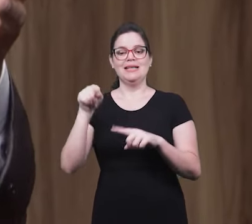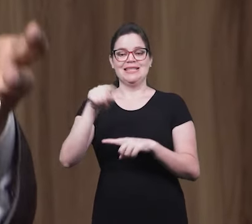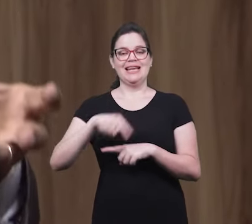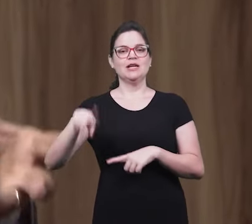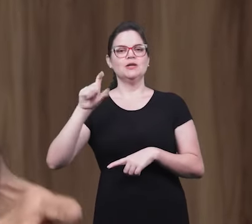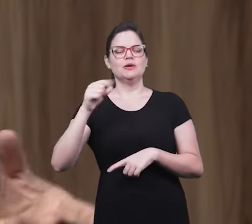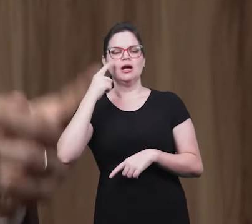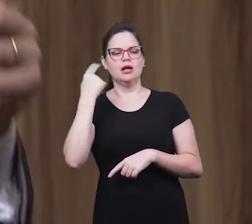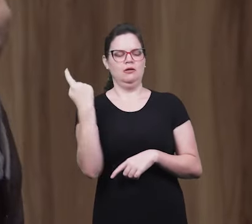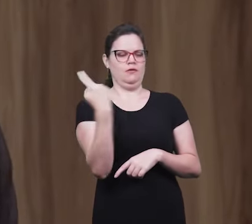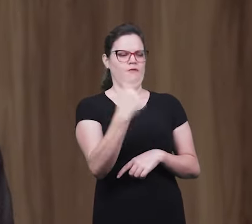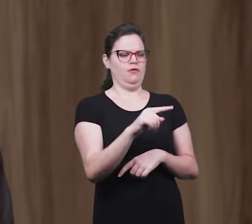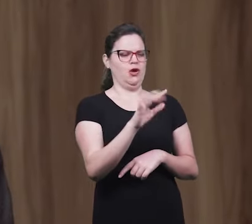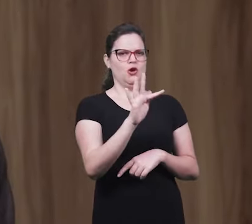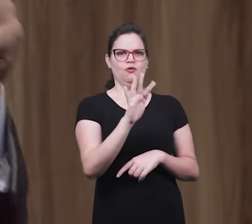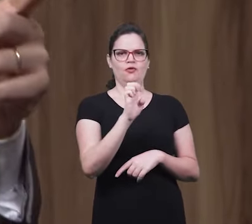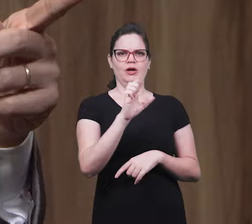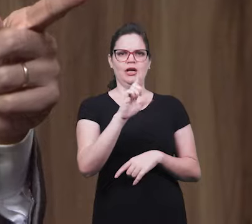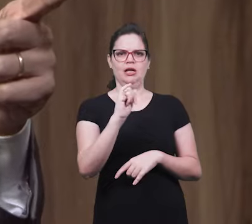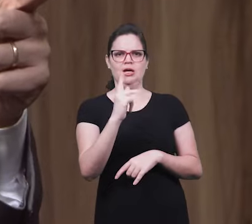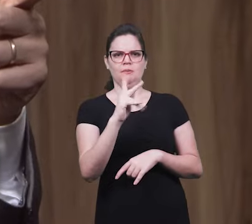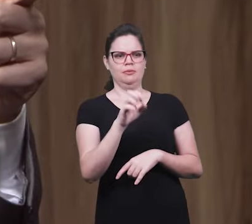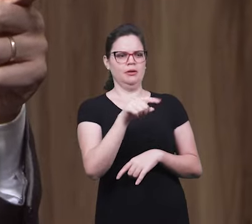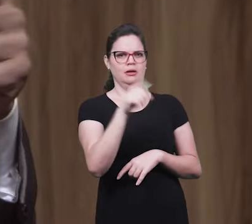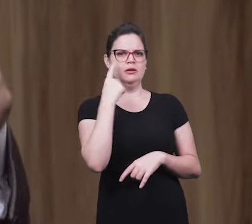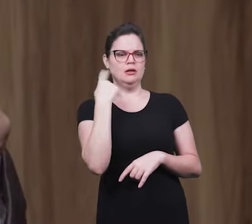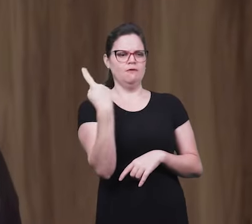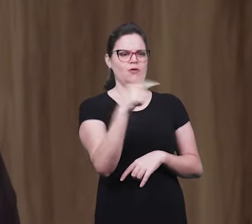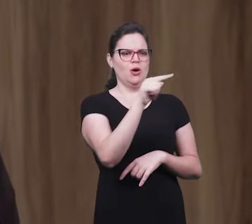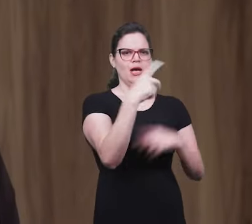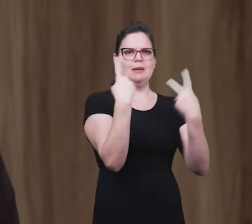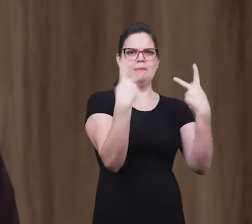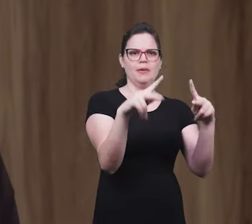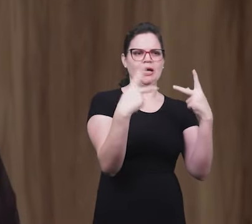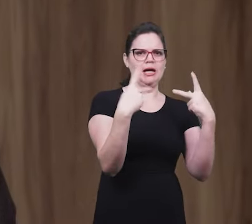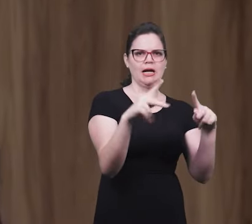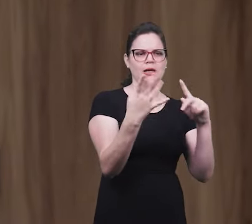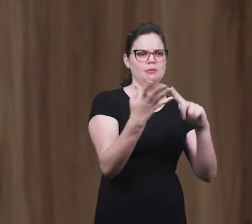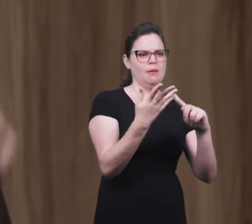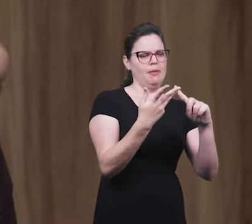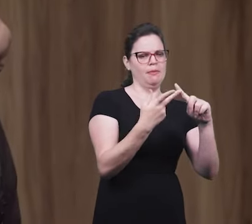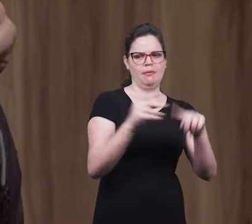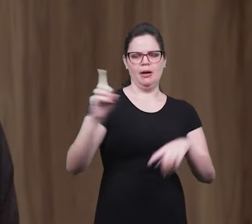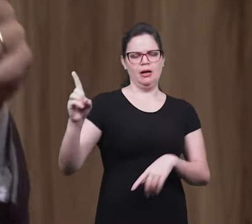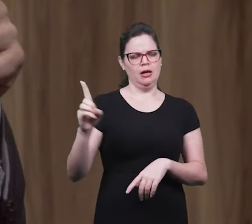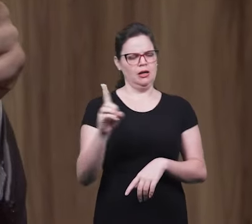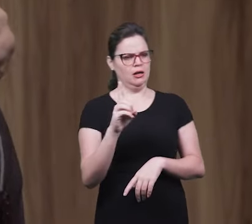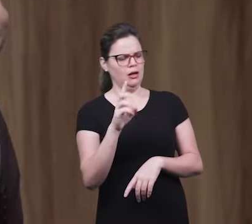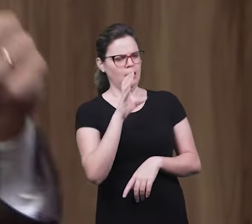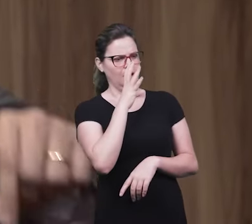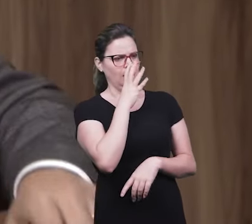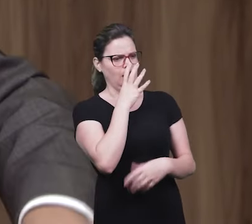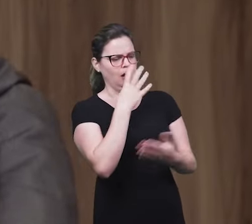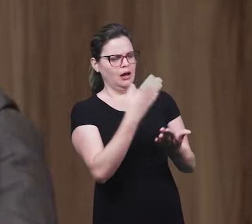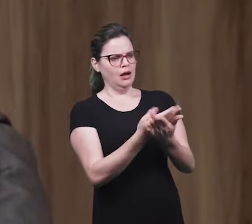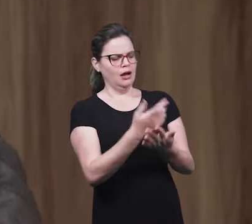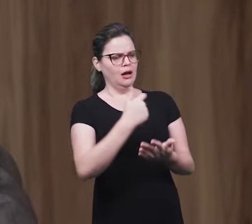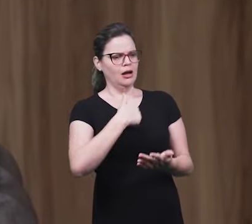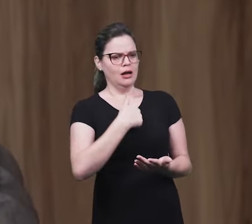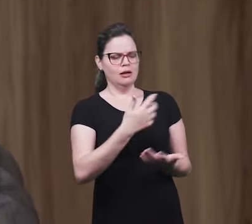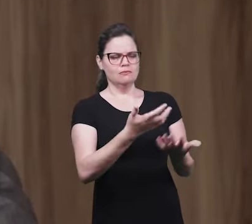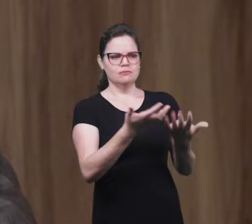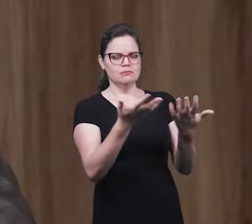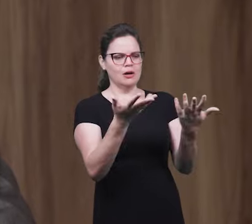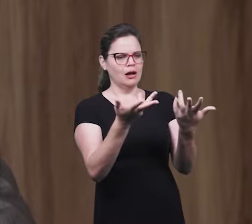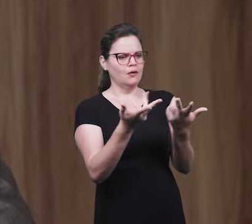sinais e ele foi um dos que foram batizados no nome do Senhor Jesus. Nas águas. Batizado nas águas. Quando os